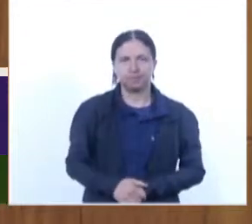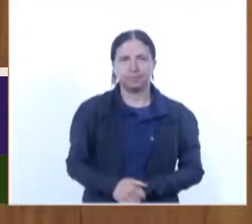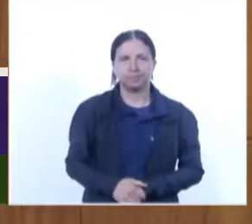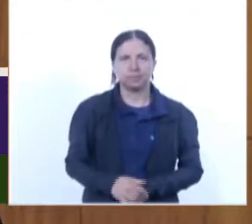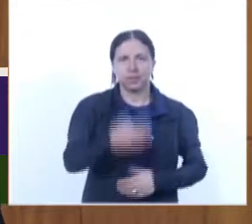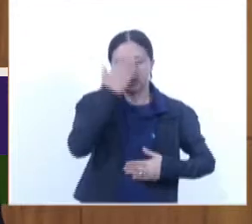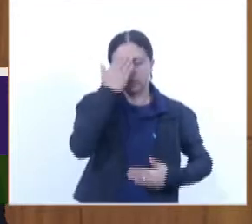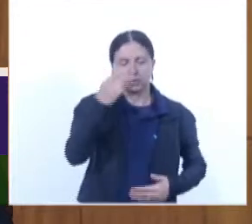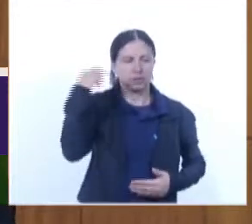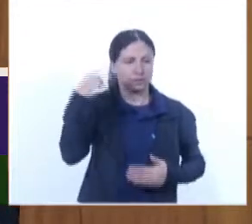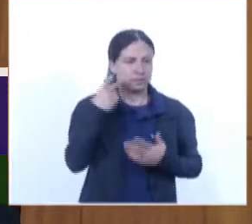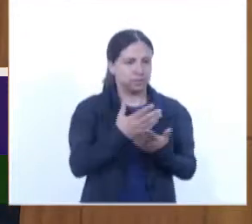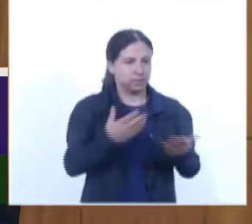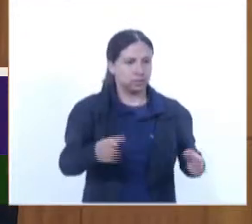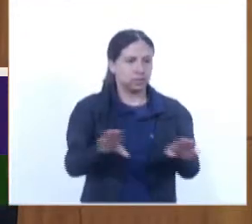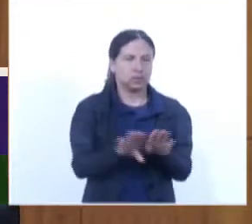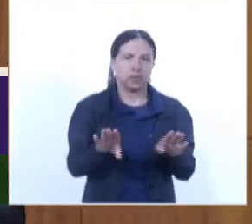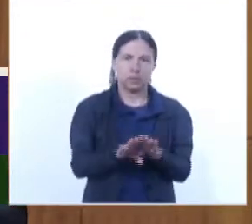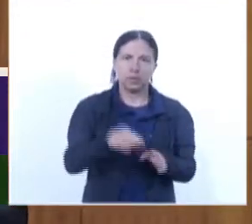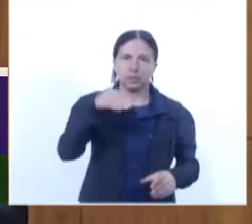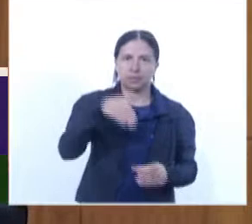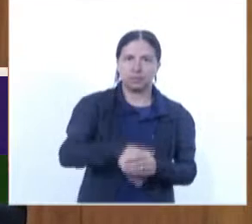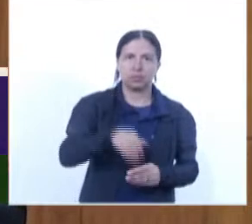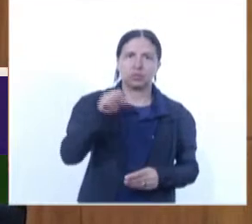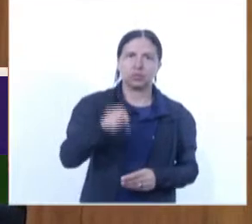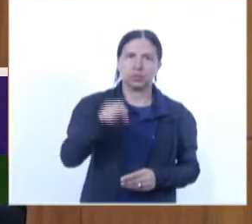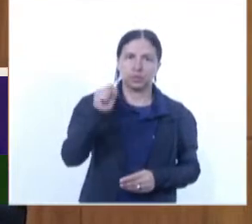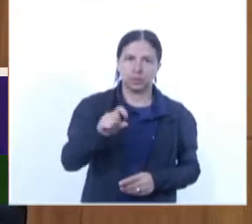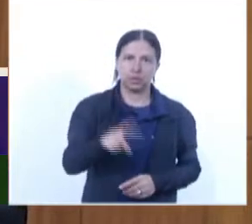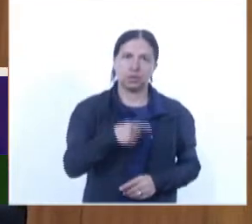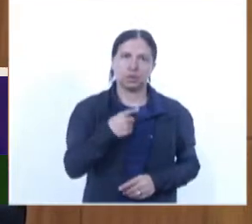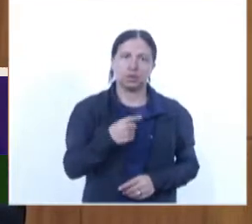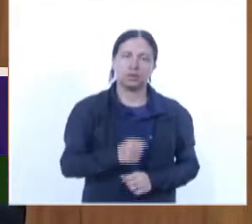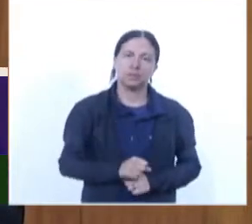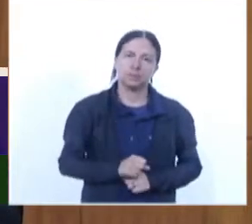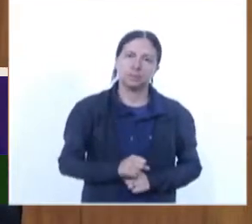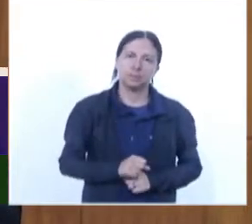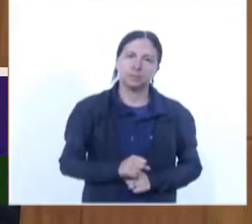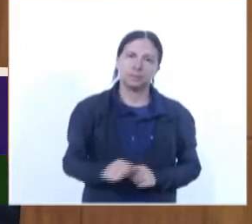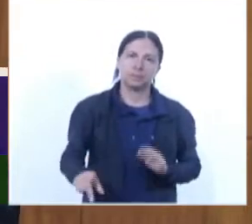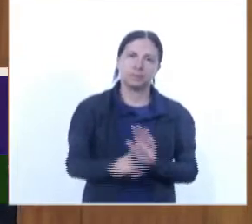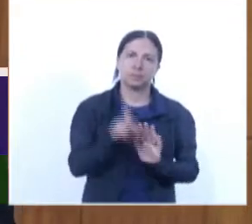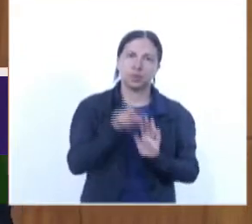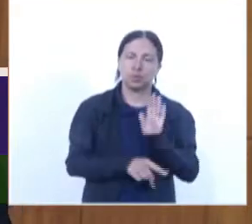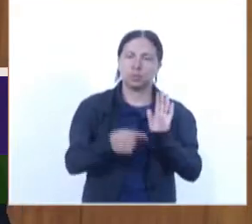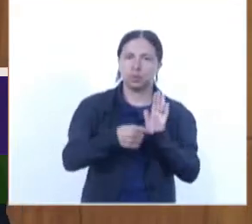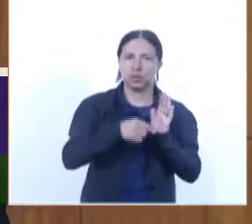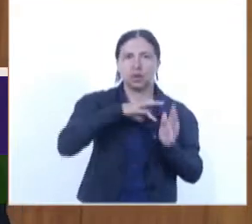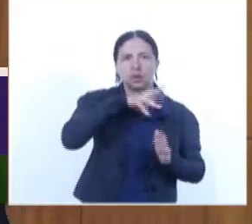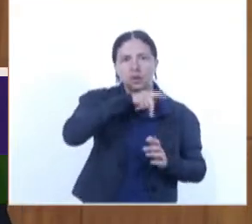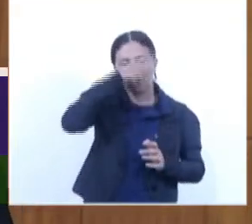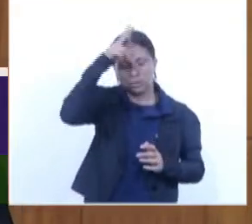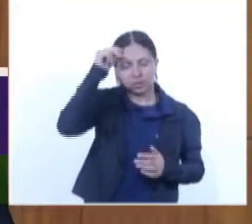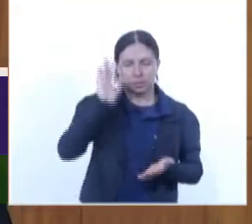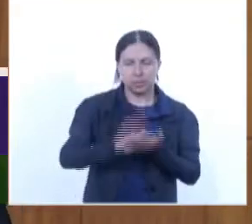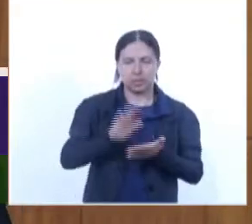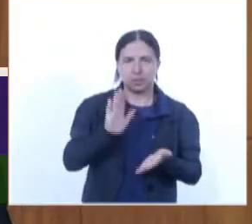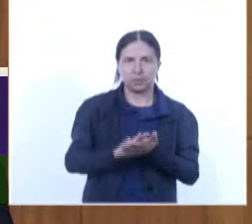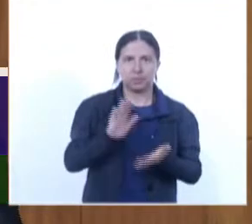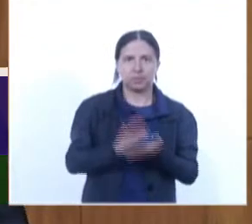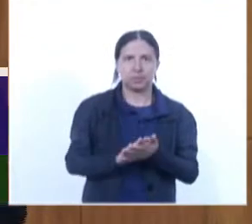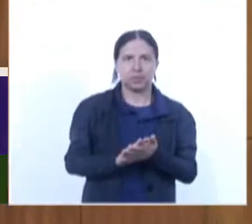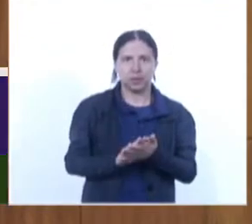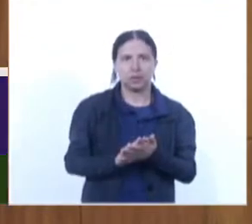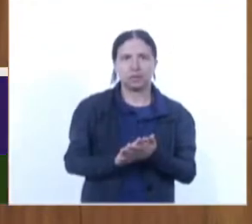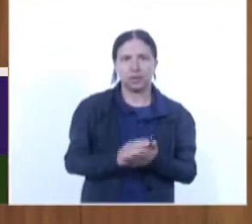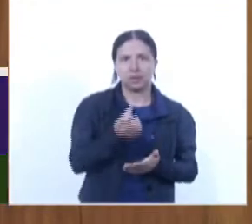os vereadores aí por ter votado em primeira discussão o nosso o projeto nosso prefeito parabenizar o prefeito pelos 600.000 ao